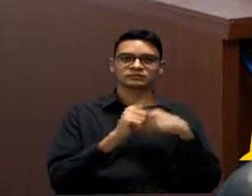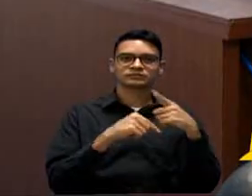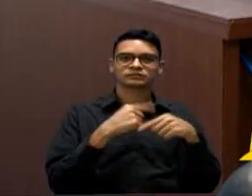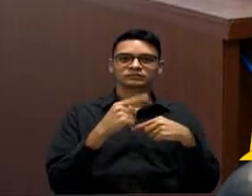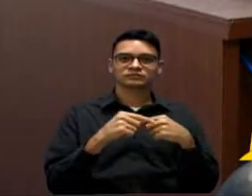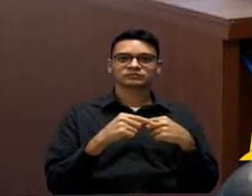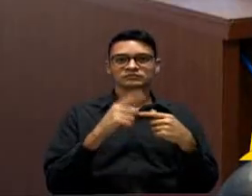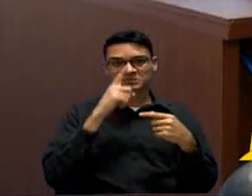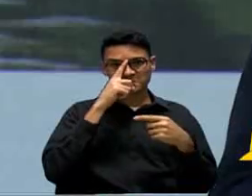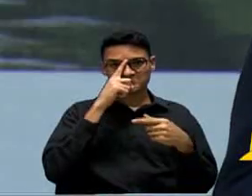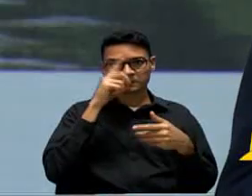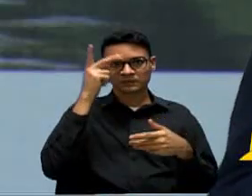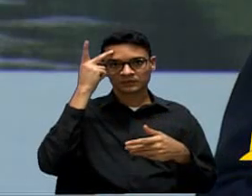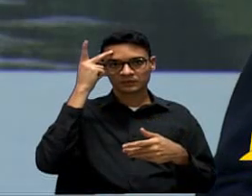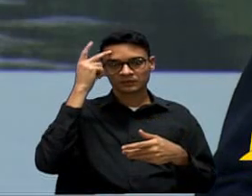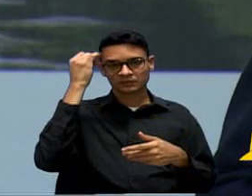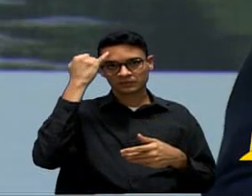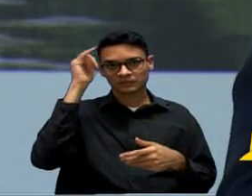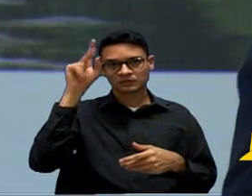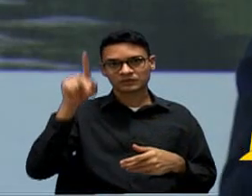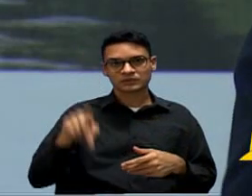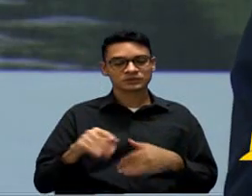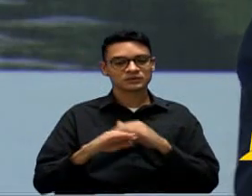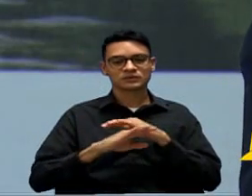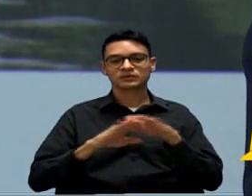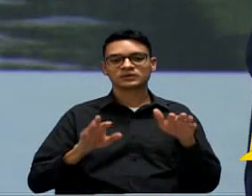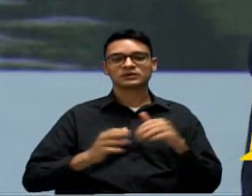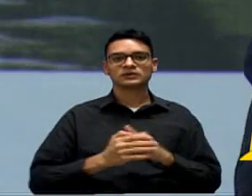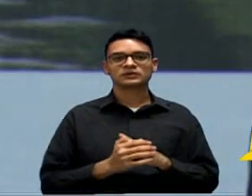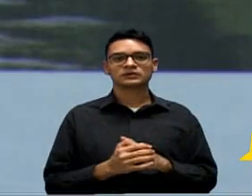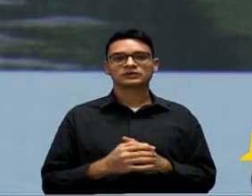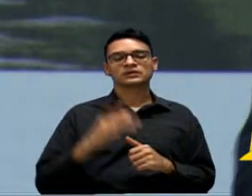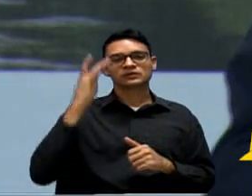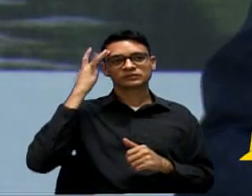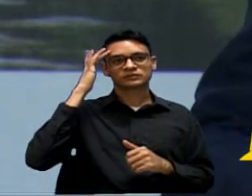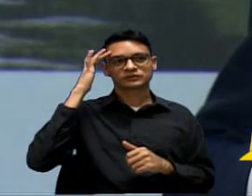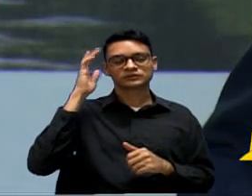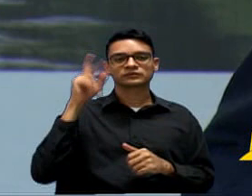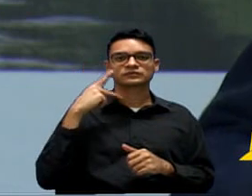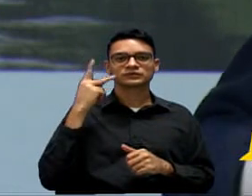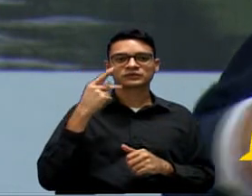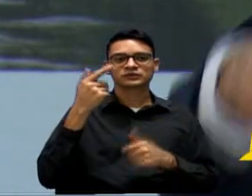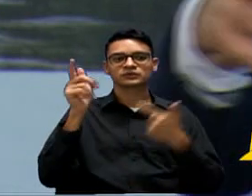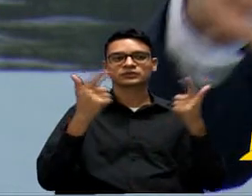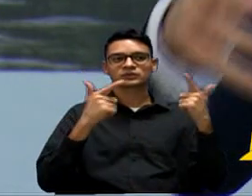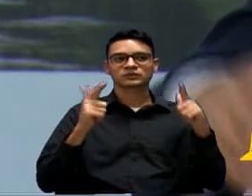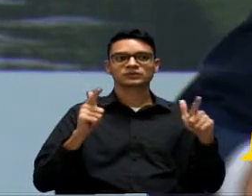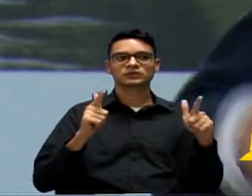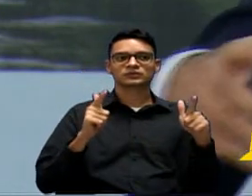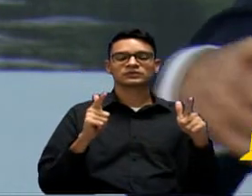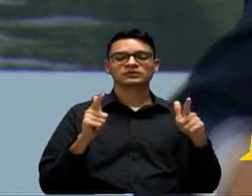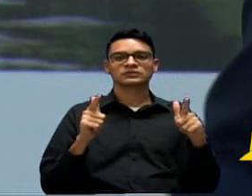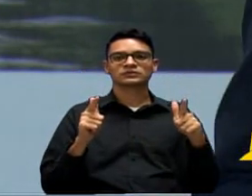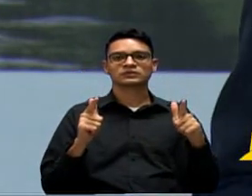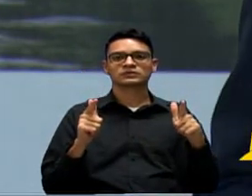Bom, senhor presidente, não tem muito o que falar, é isso. Acho que os vereadores, eu percebi que estavam todos